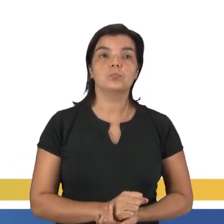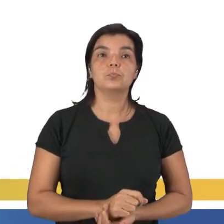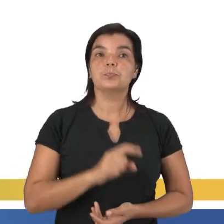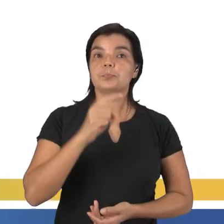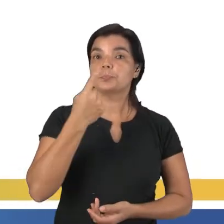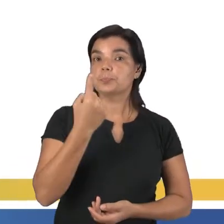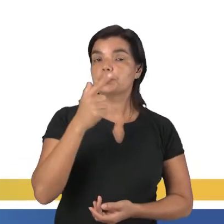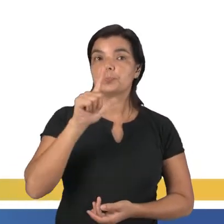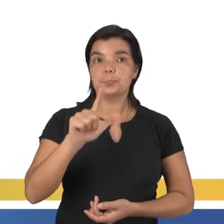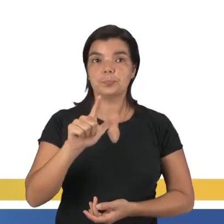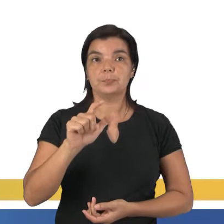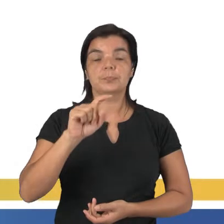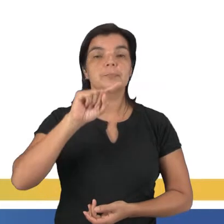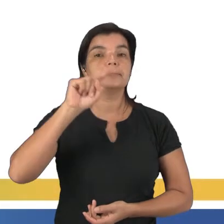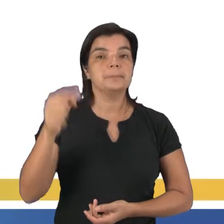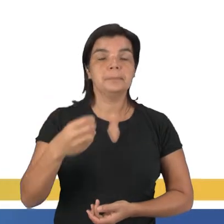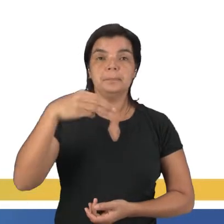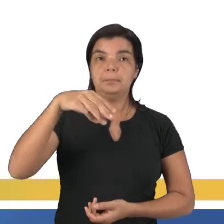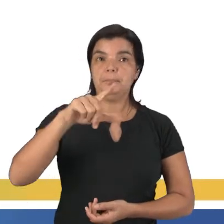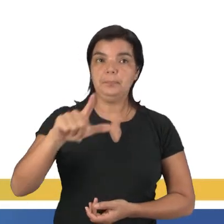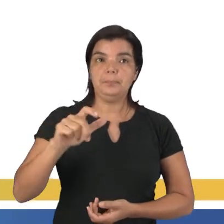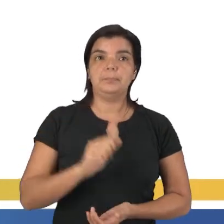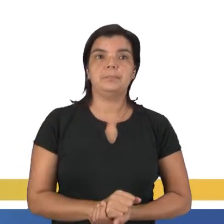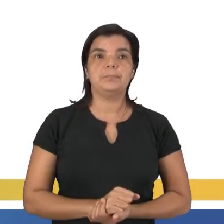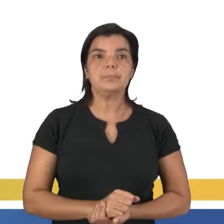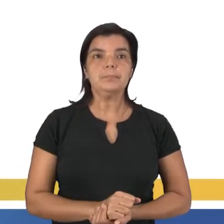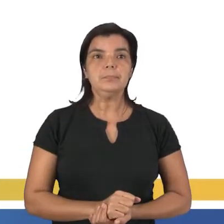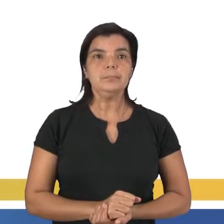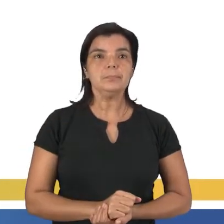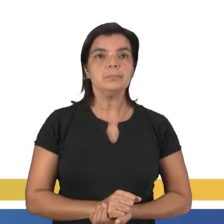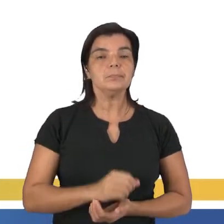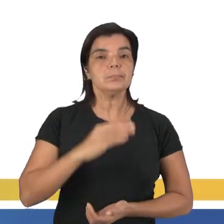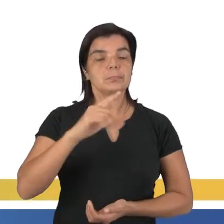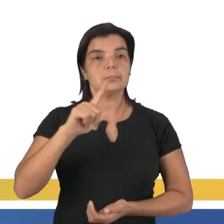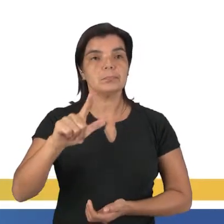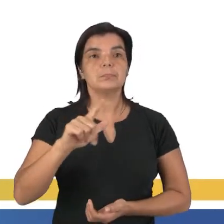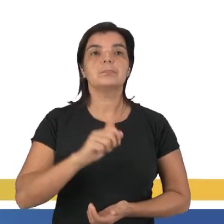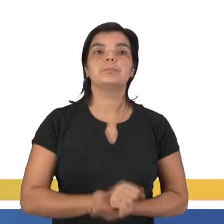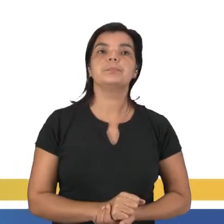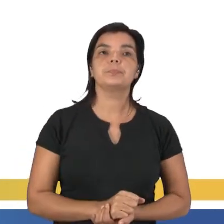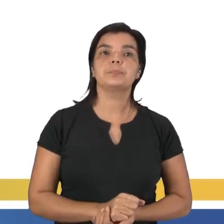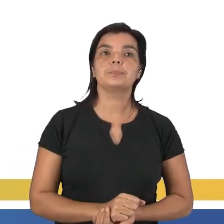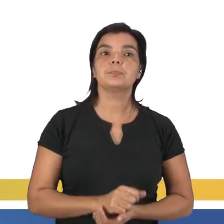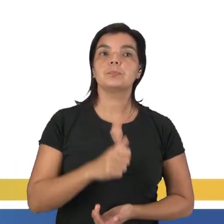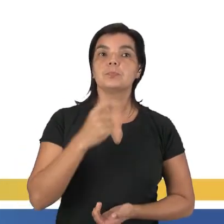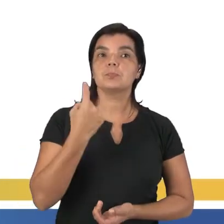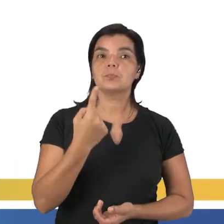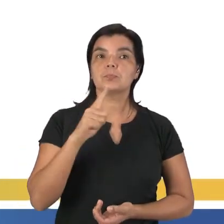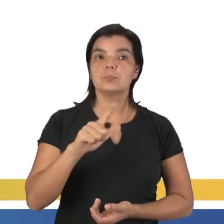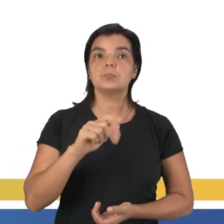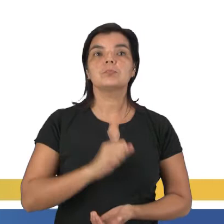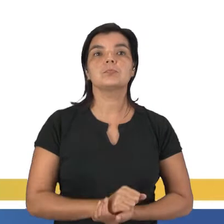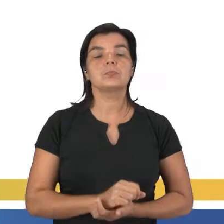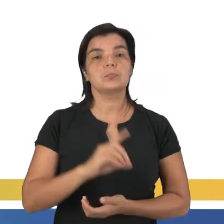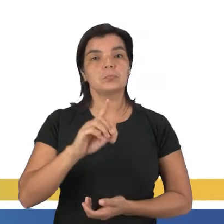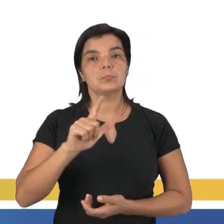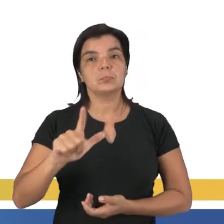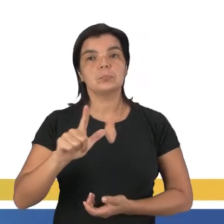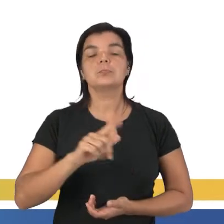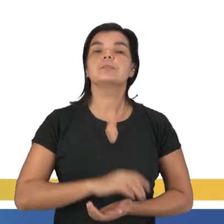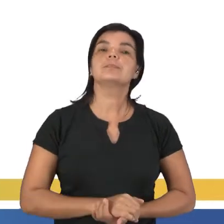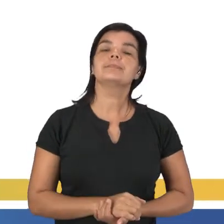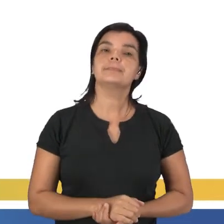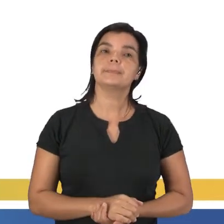que 1 litro é igual a 1000 mililitros, 1 litro equivalente a 100 centilitros e que 1 litro é equivalente